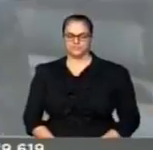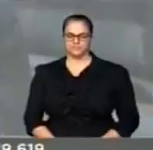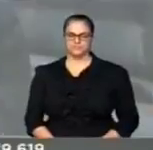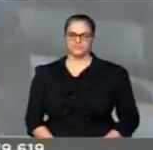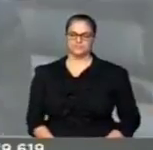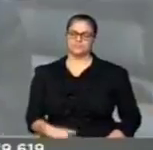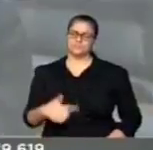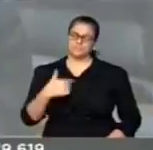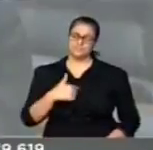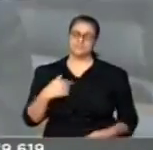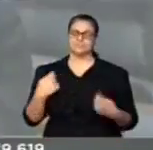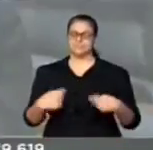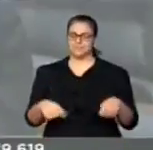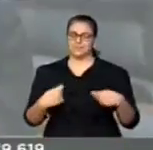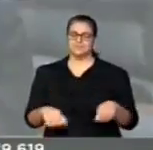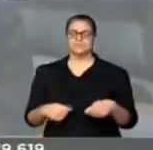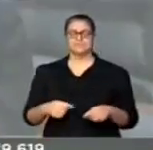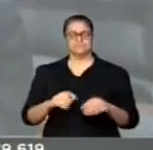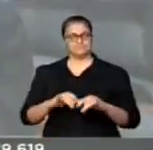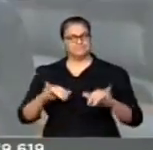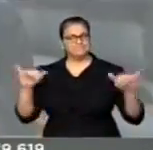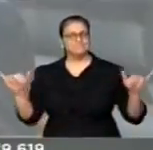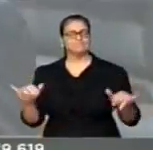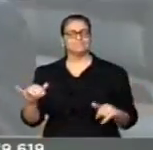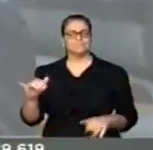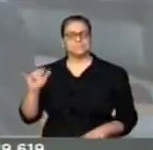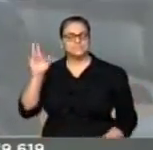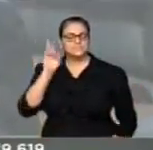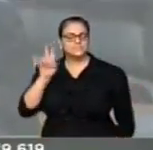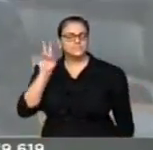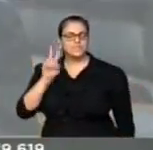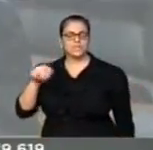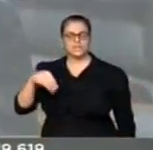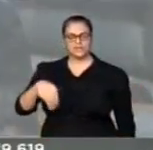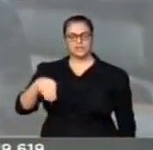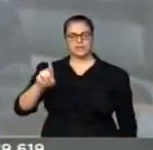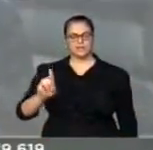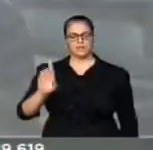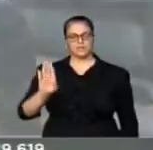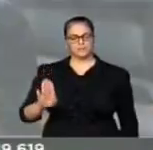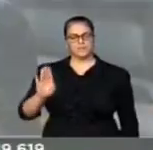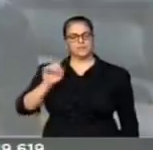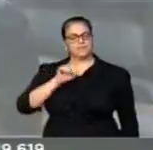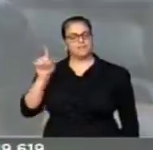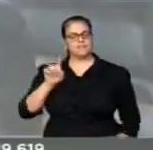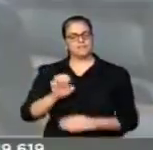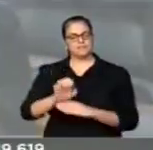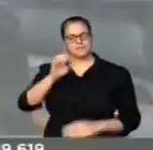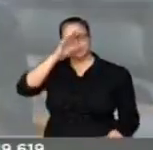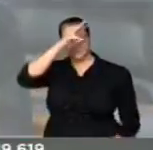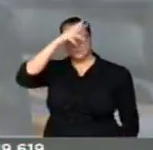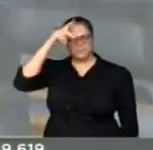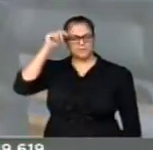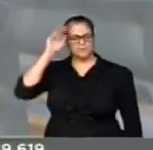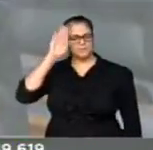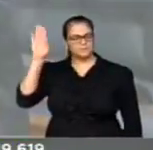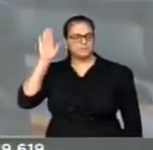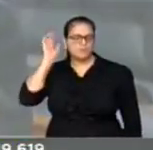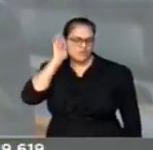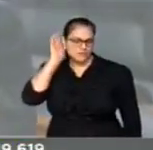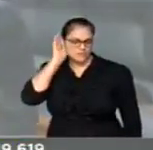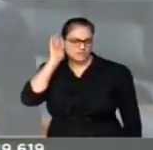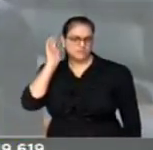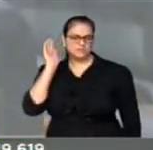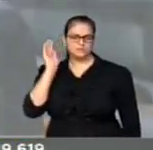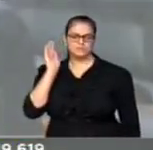de registrar a história do MDB no então estado de Mato Grosso, especificamente em Campo Grande, no Mato Grosso